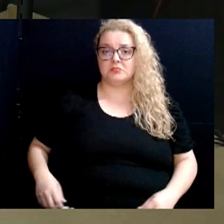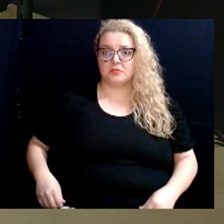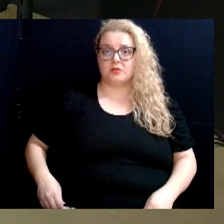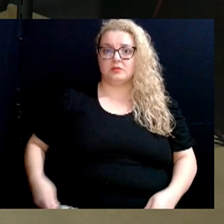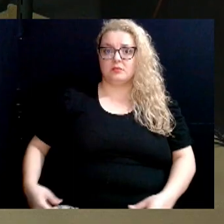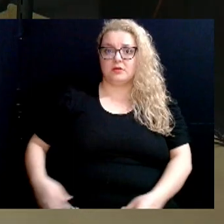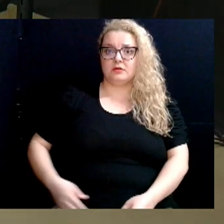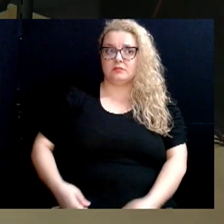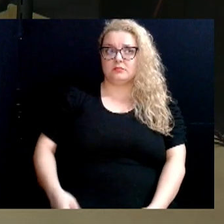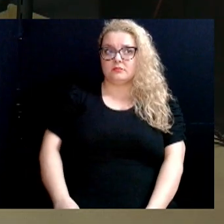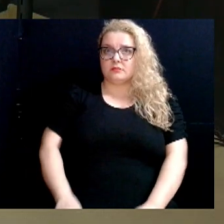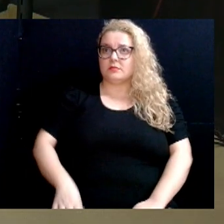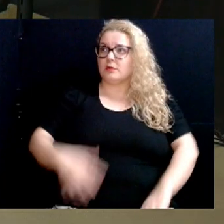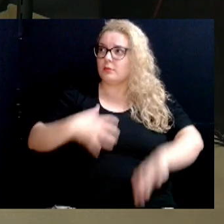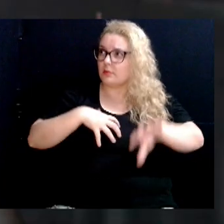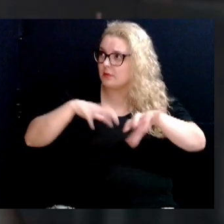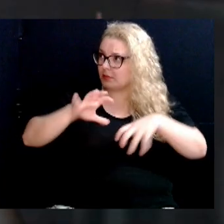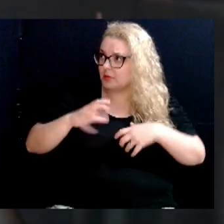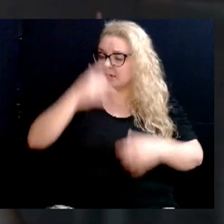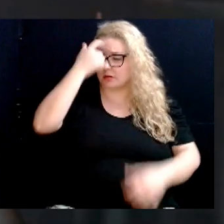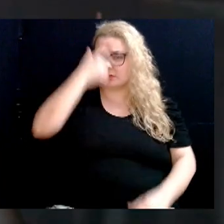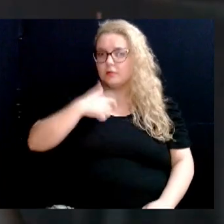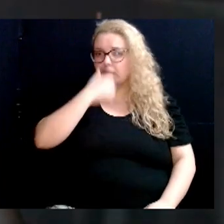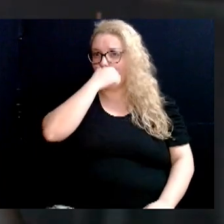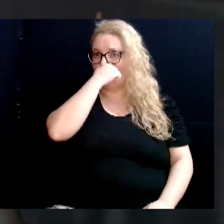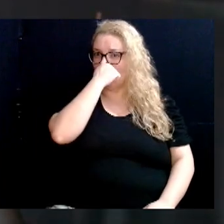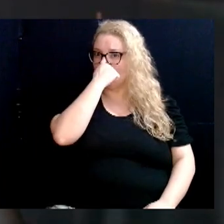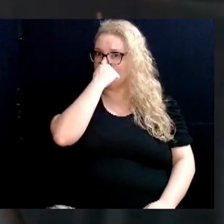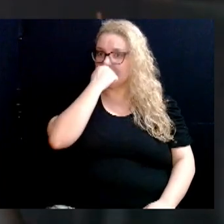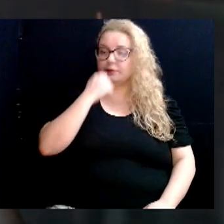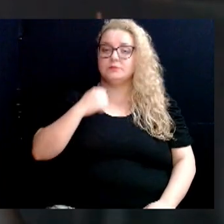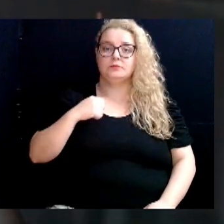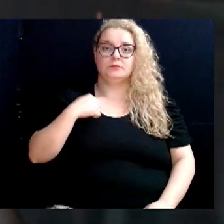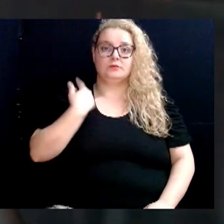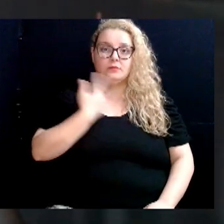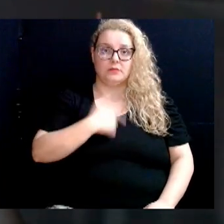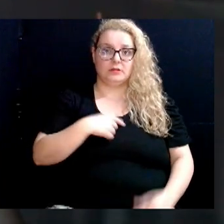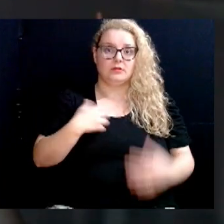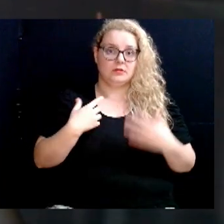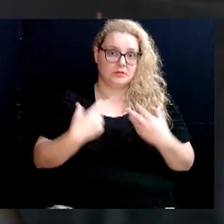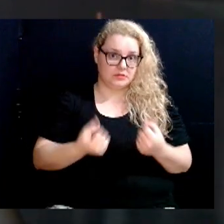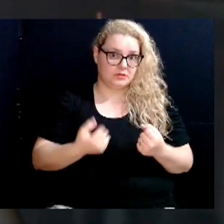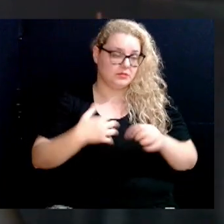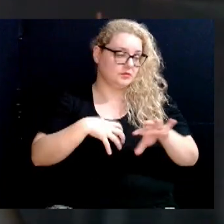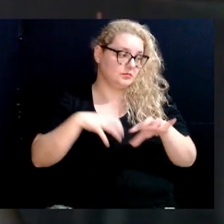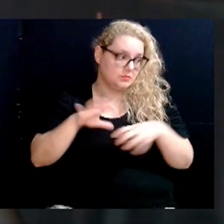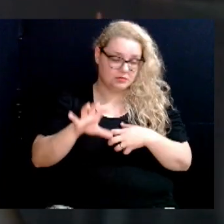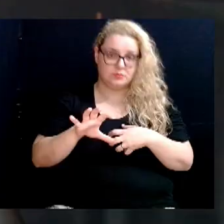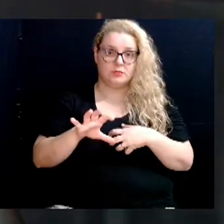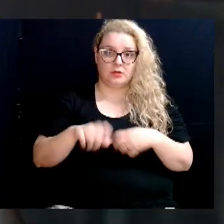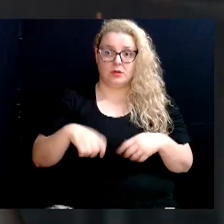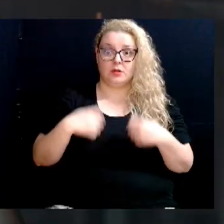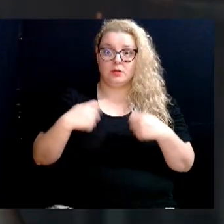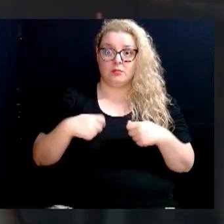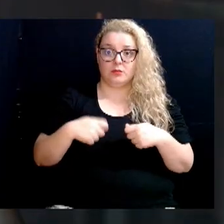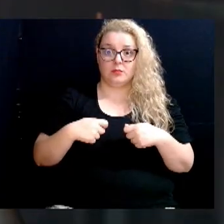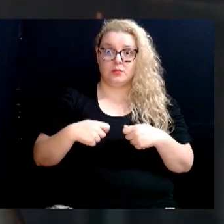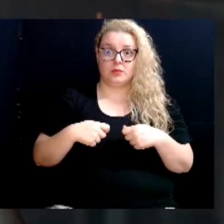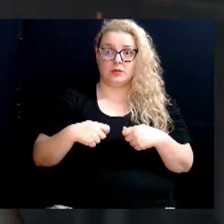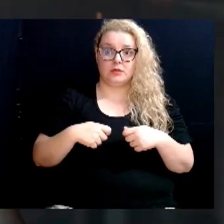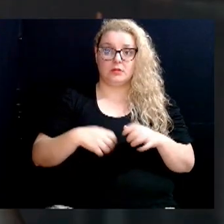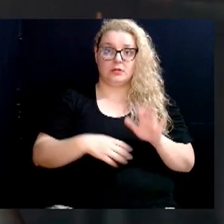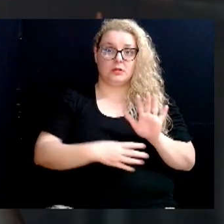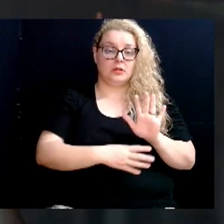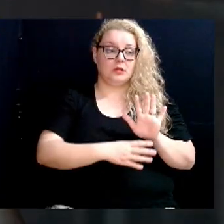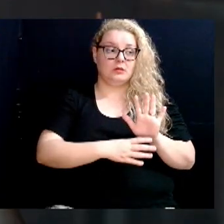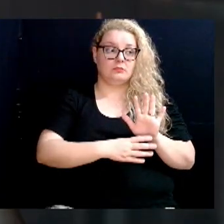mesma. Para a gente se aceitar e ter empatia, a gente precisa ter conteúdo. E a gente